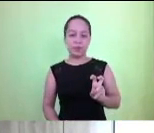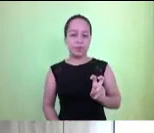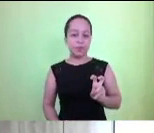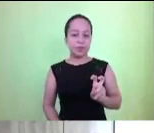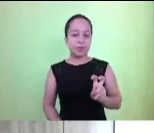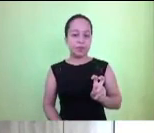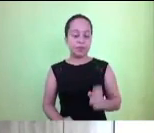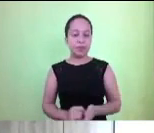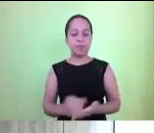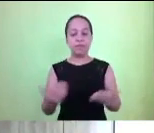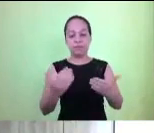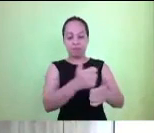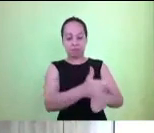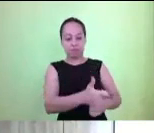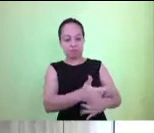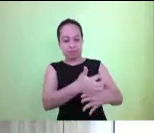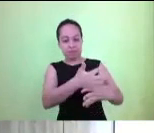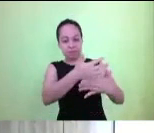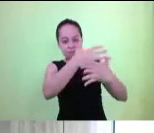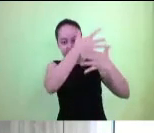Vamos gerar a lista.